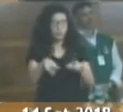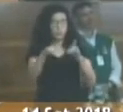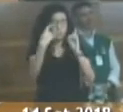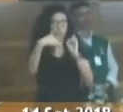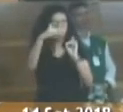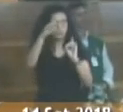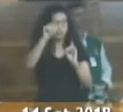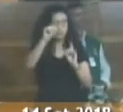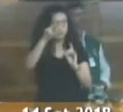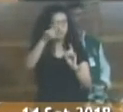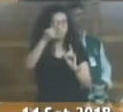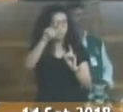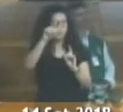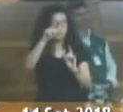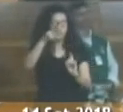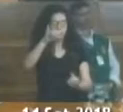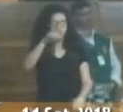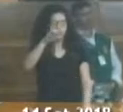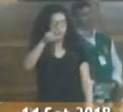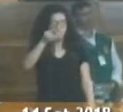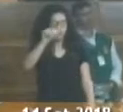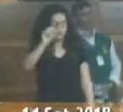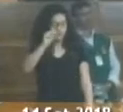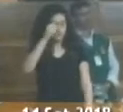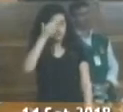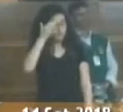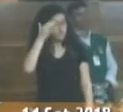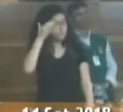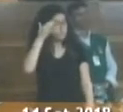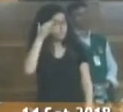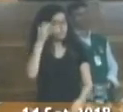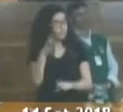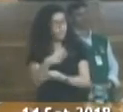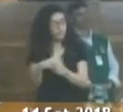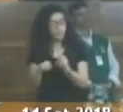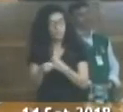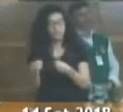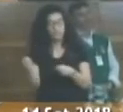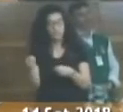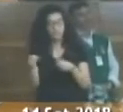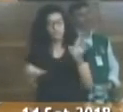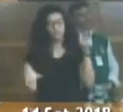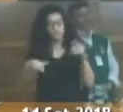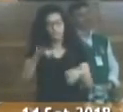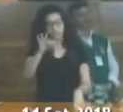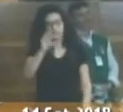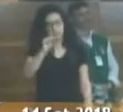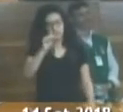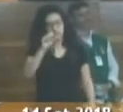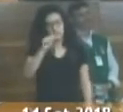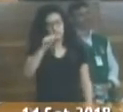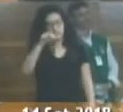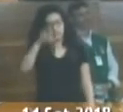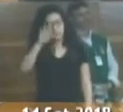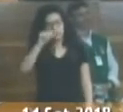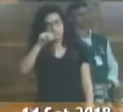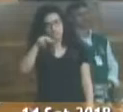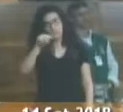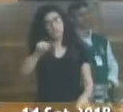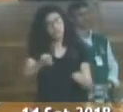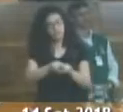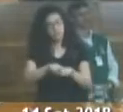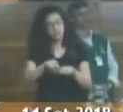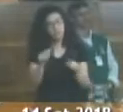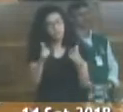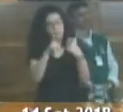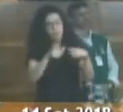exemplo que é conhecido por todos. Na Ilha Grande, por exemplo, na Praia de Freguesia de Santana, a gente também tem um caso ali de